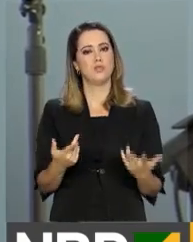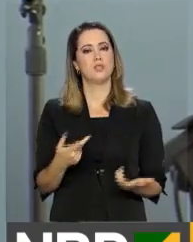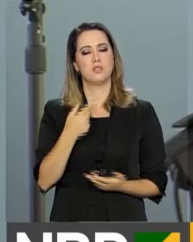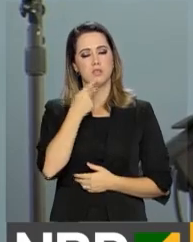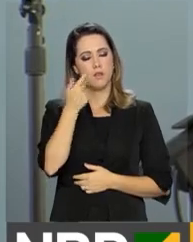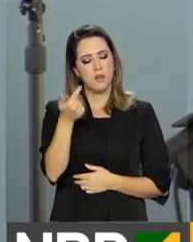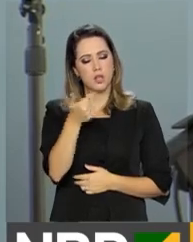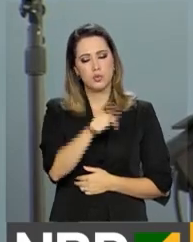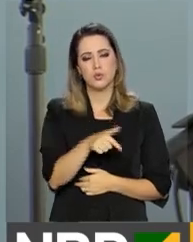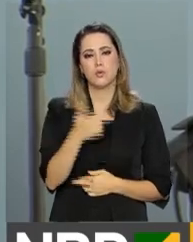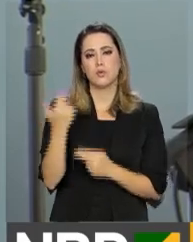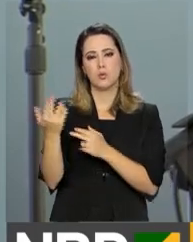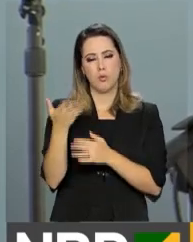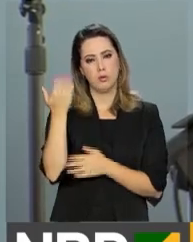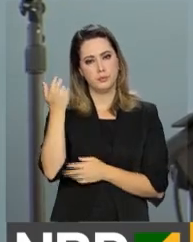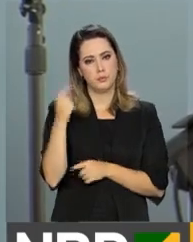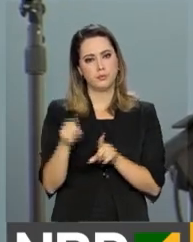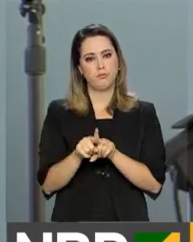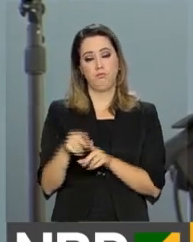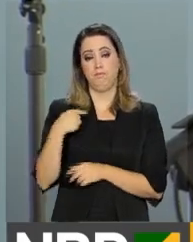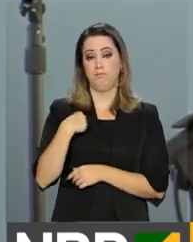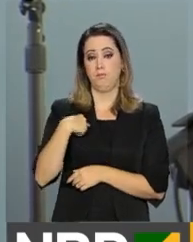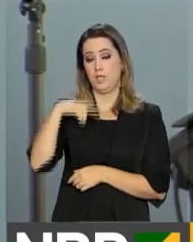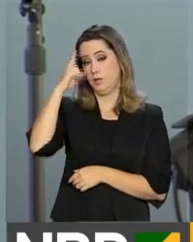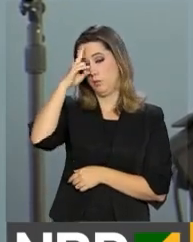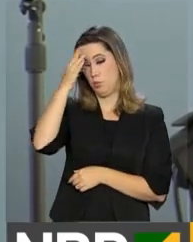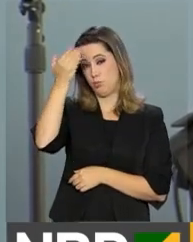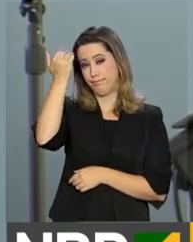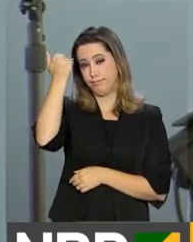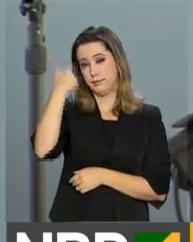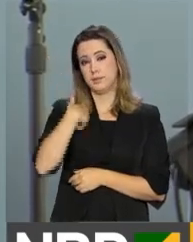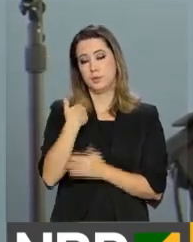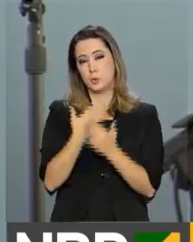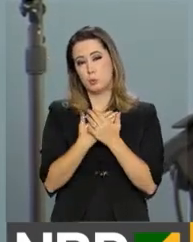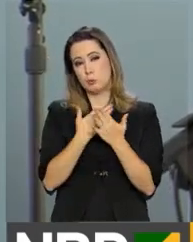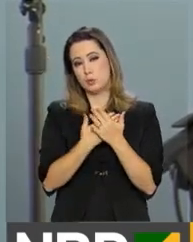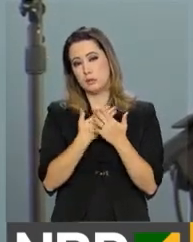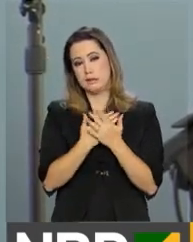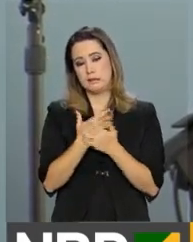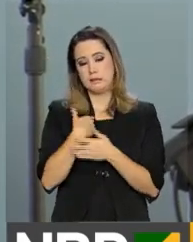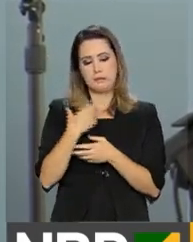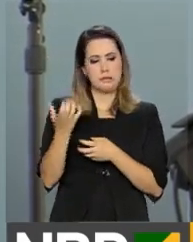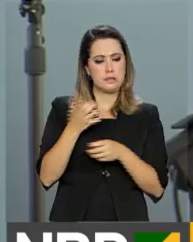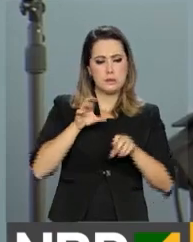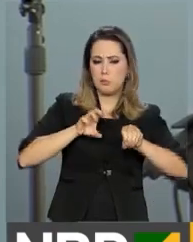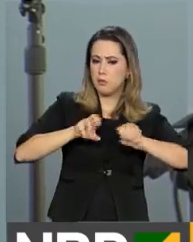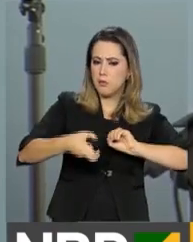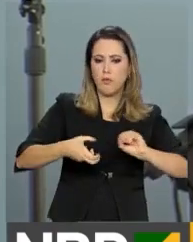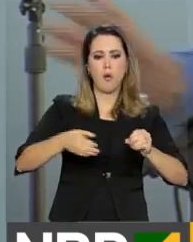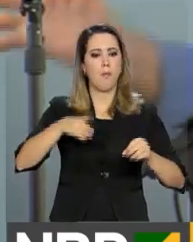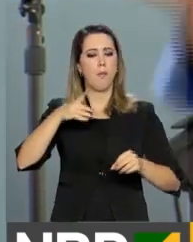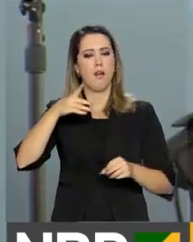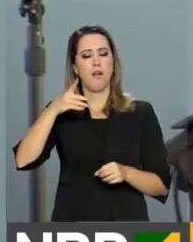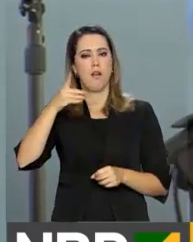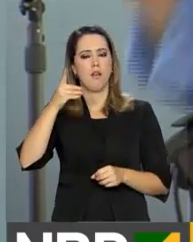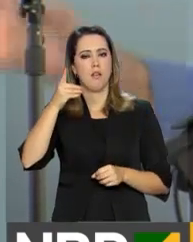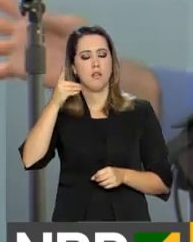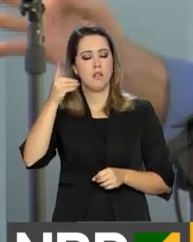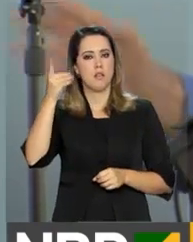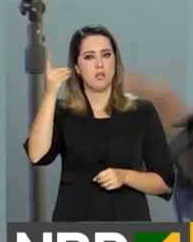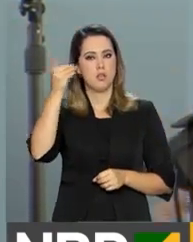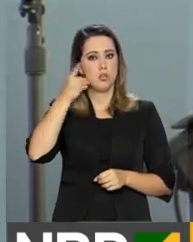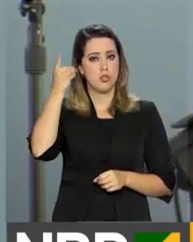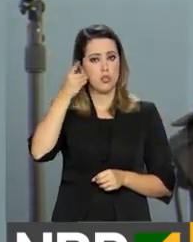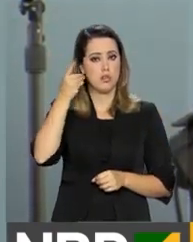Interessante que eu me recordo quando eu estudava e tentava me formar na Faculdade de Direito, a primeira coisa que